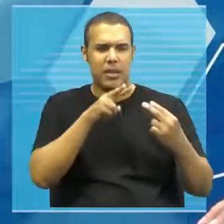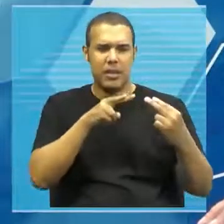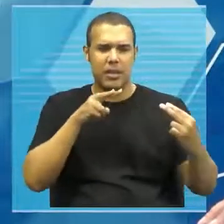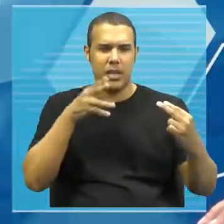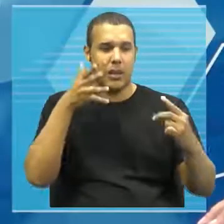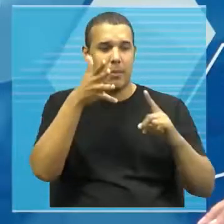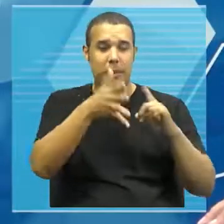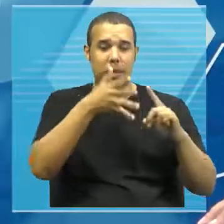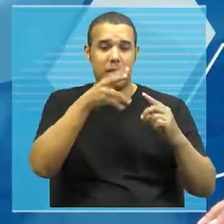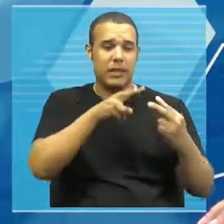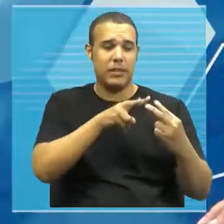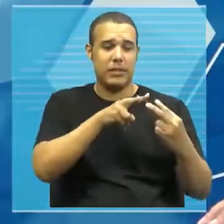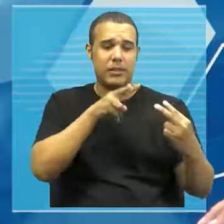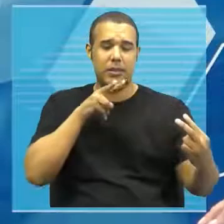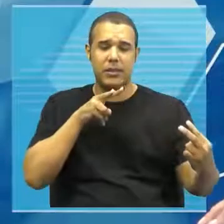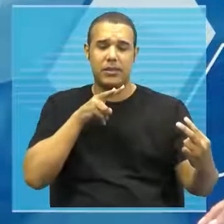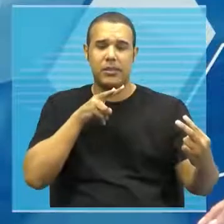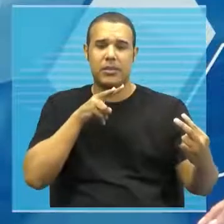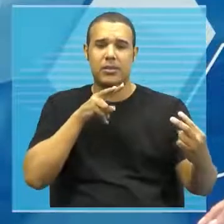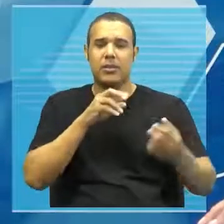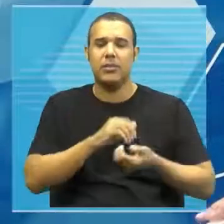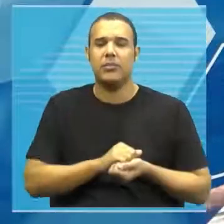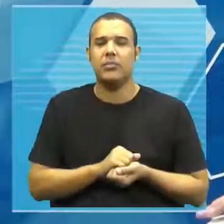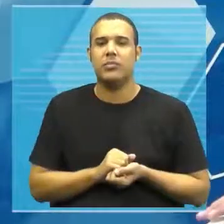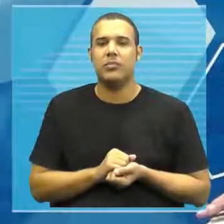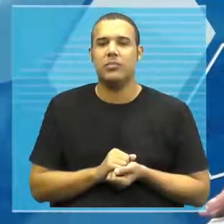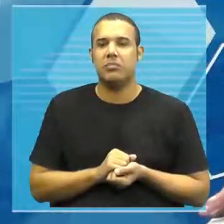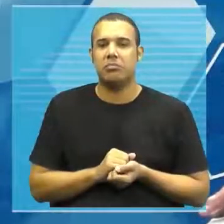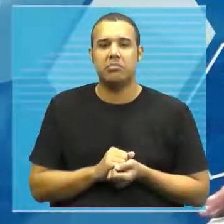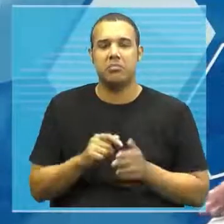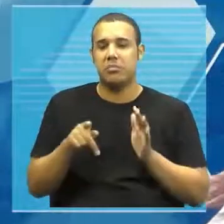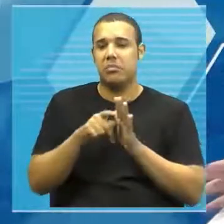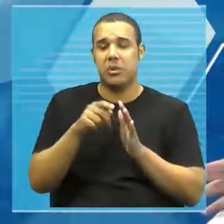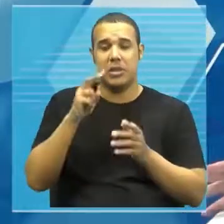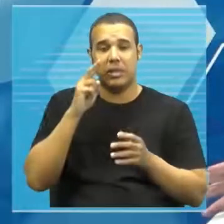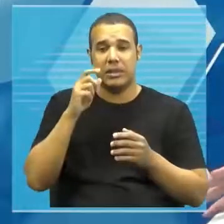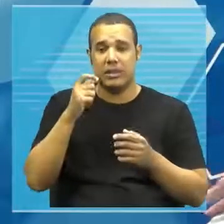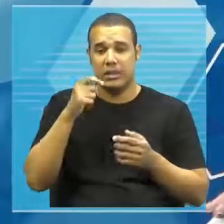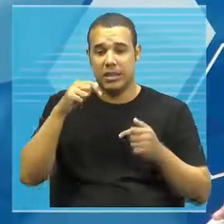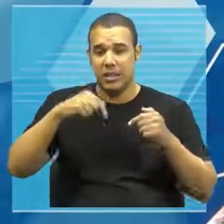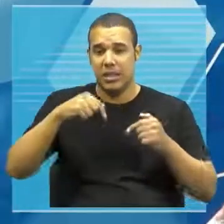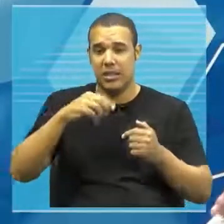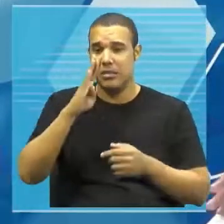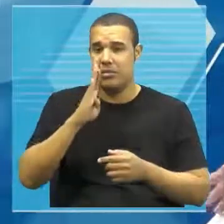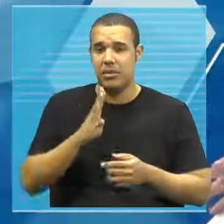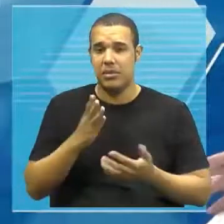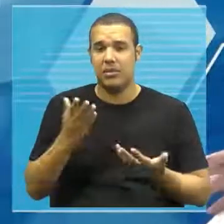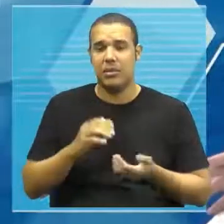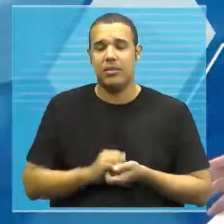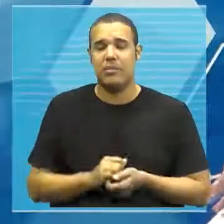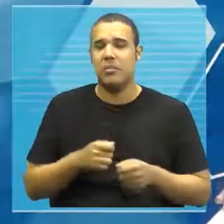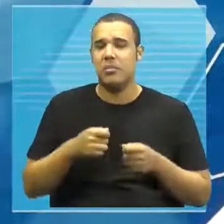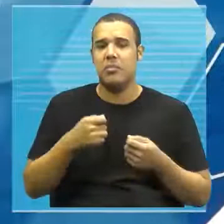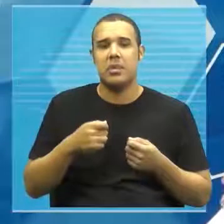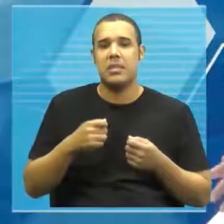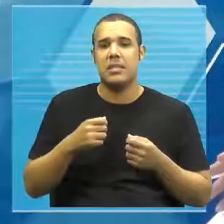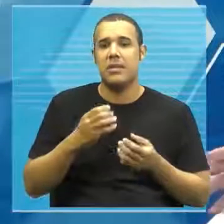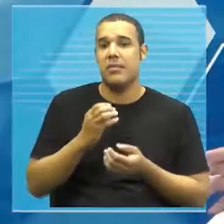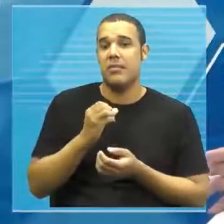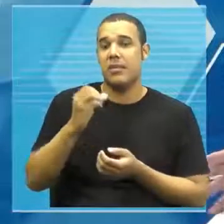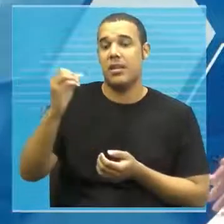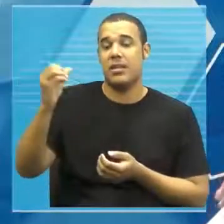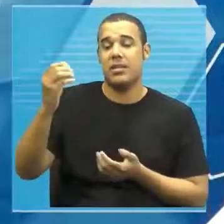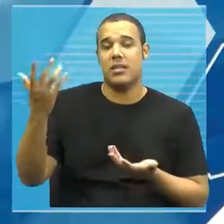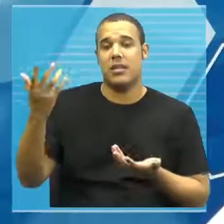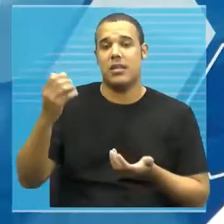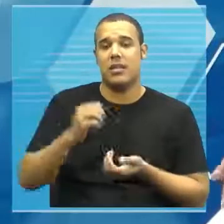palestra com grandes gurus da administração aqui não precisa viajar para o exterior não precisa gastar com Hotel